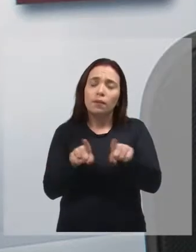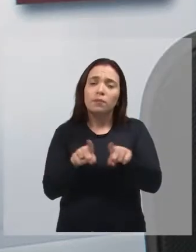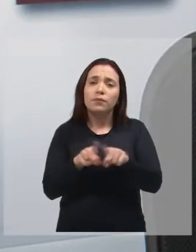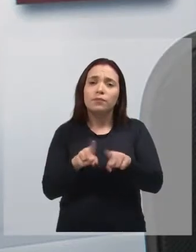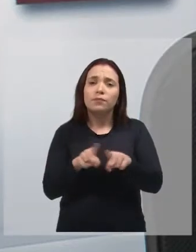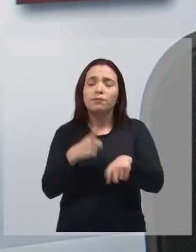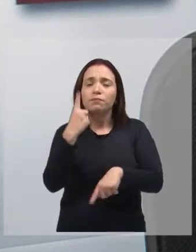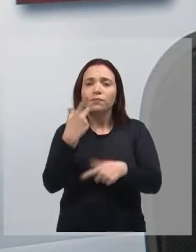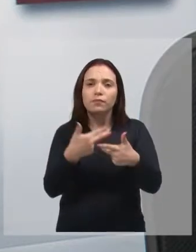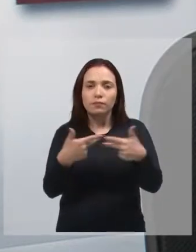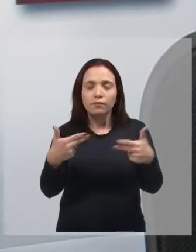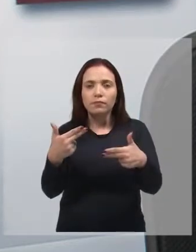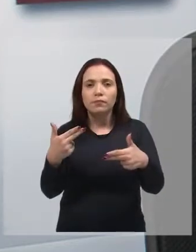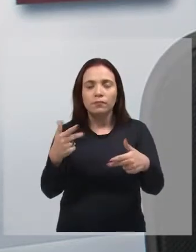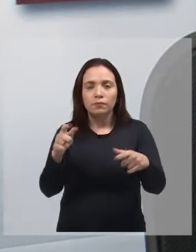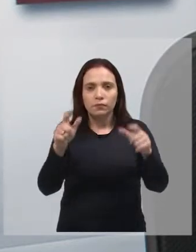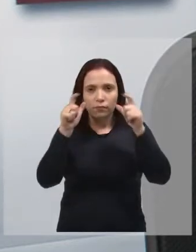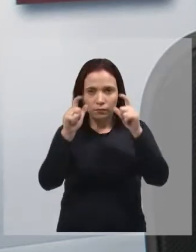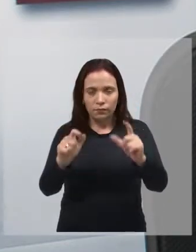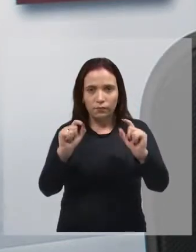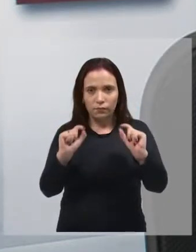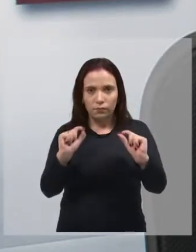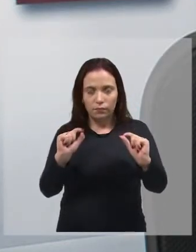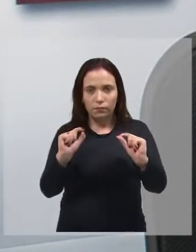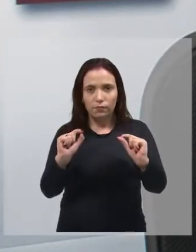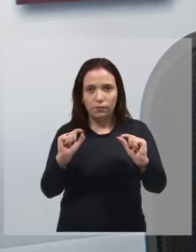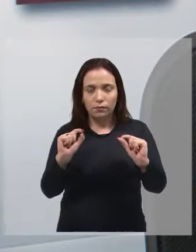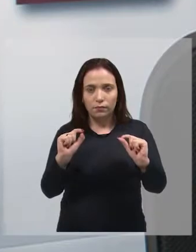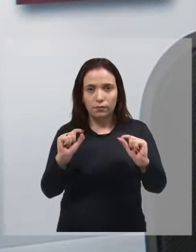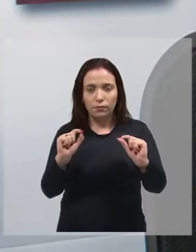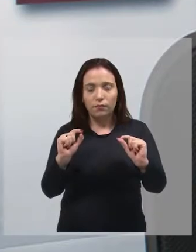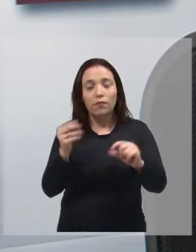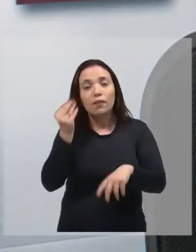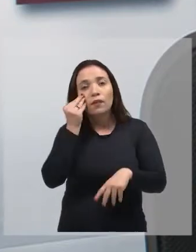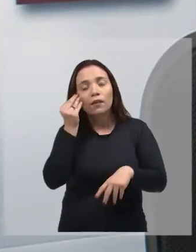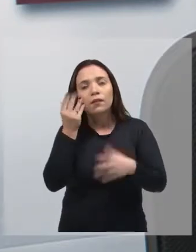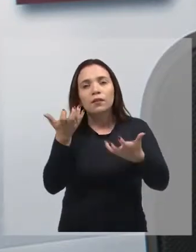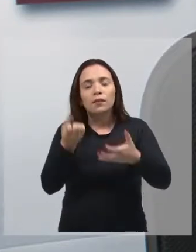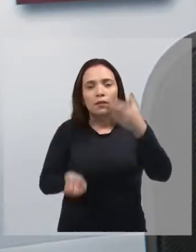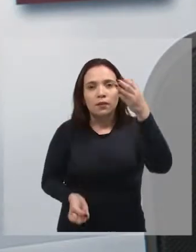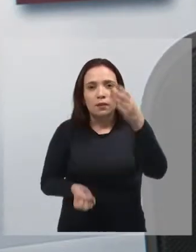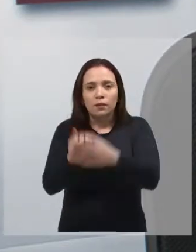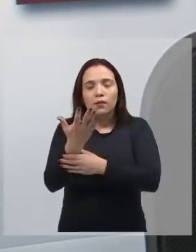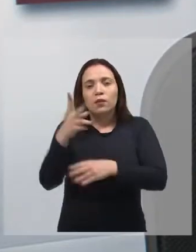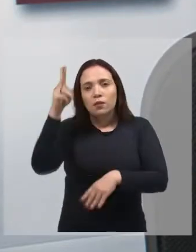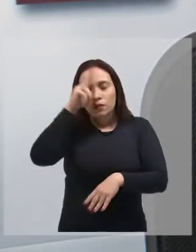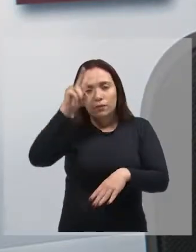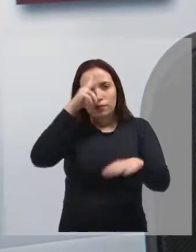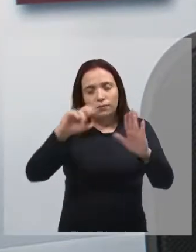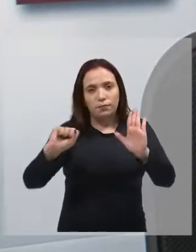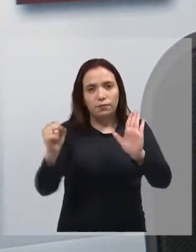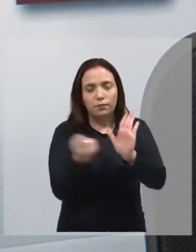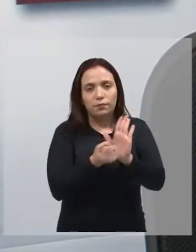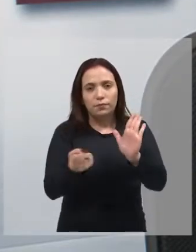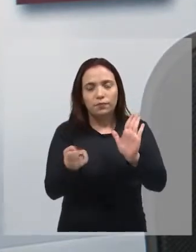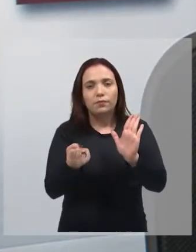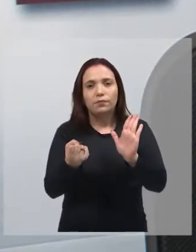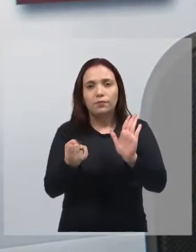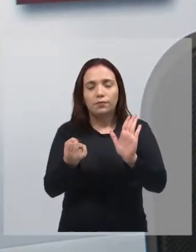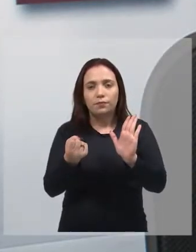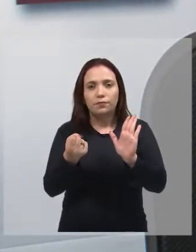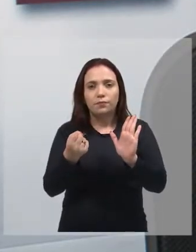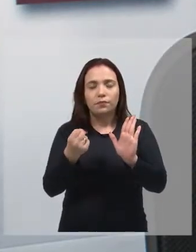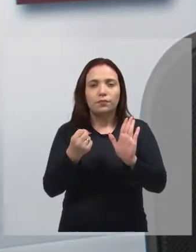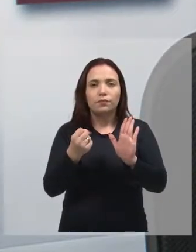muito interessante. Essa tentativa artificial de se criar a história do Estado